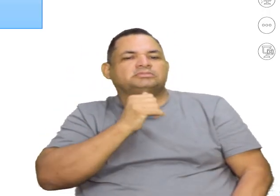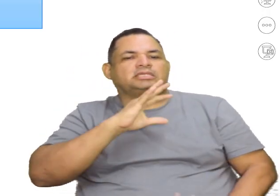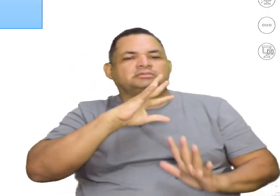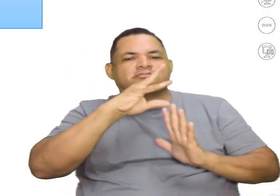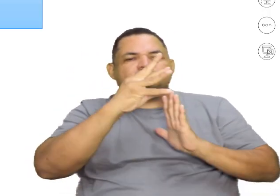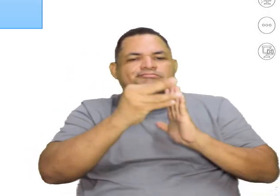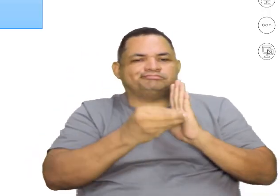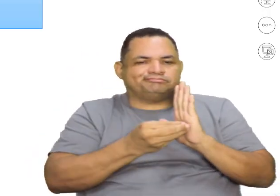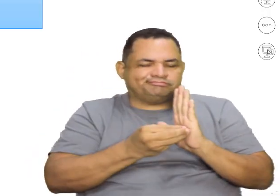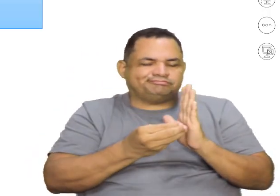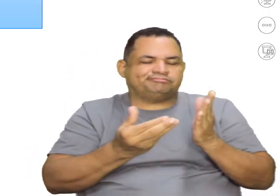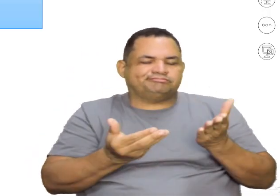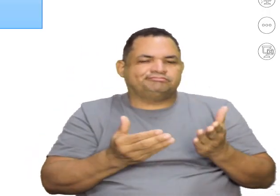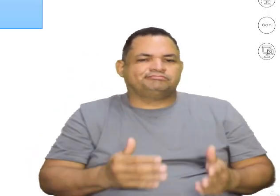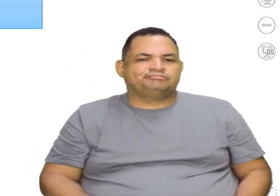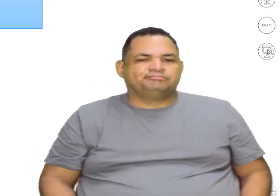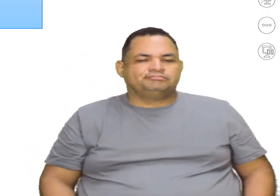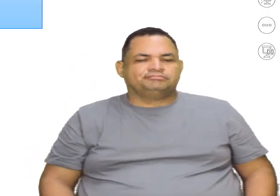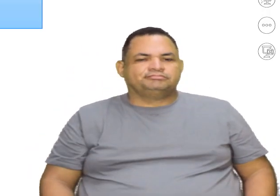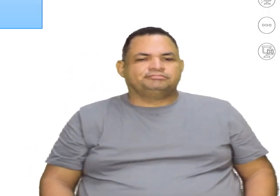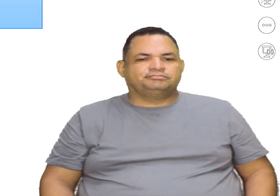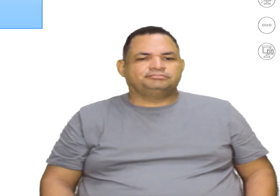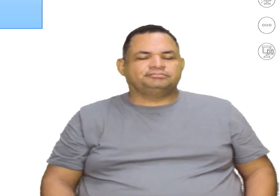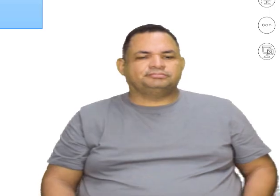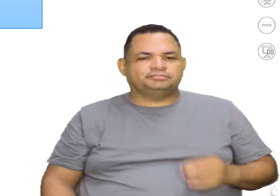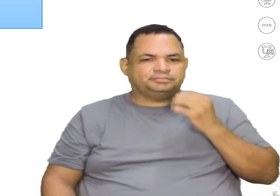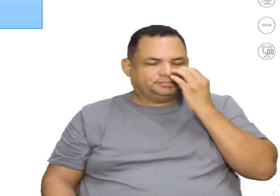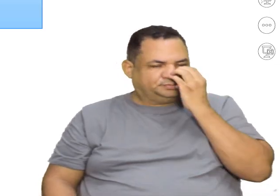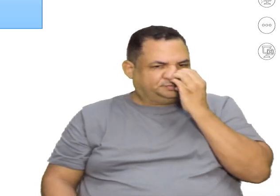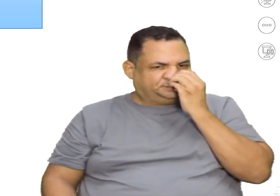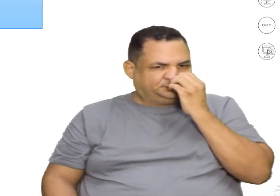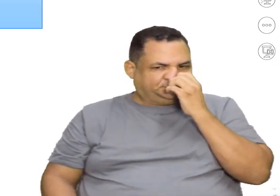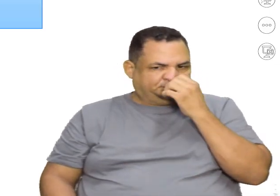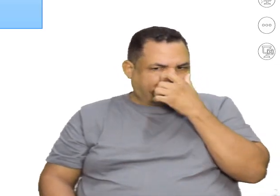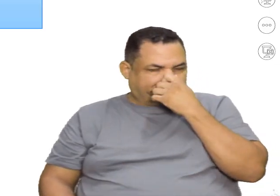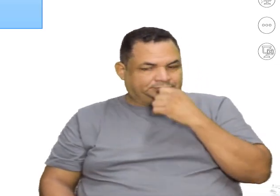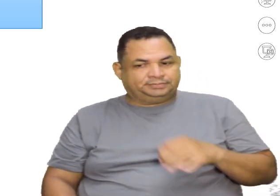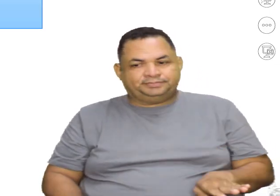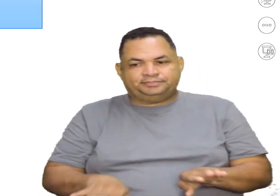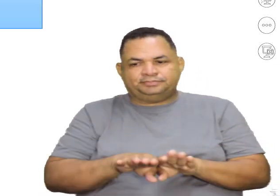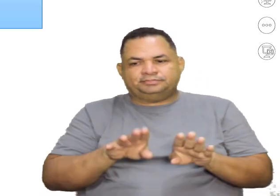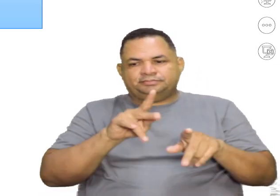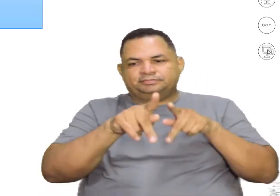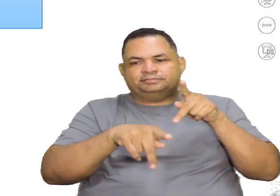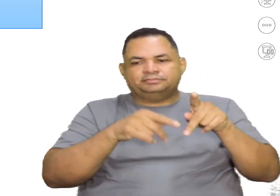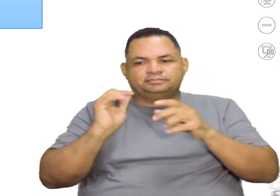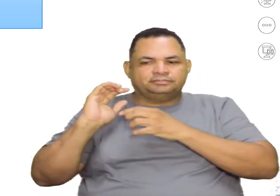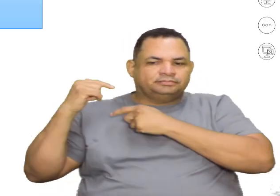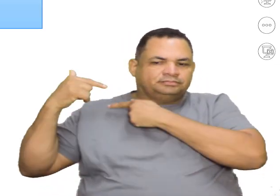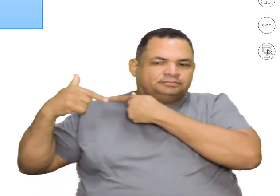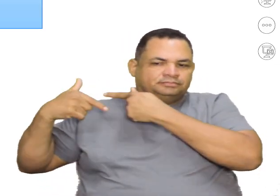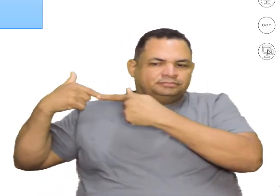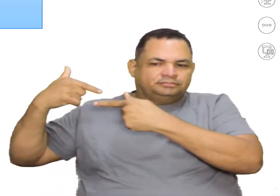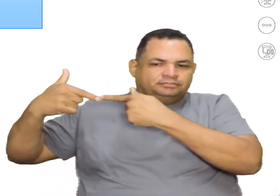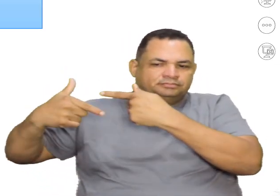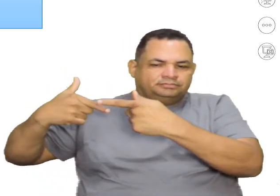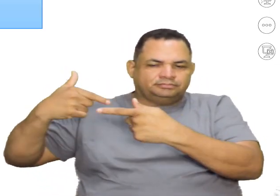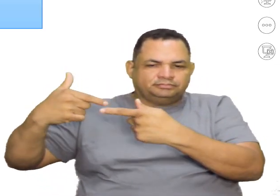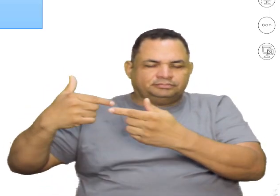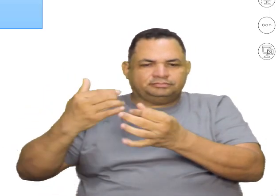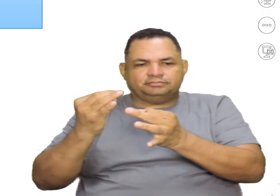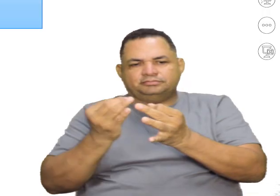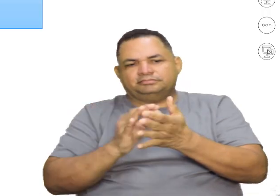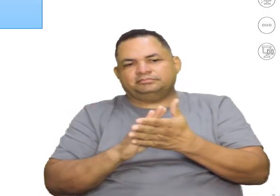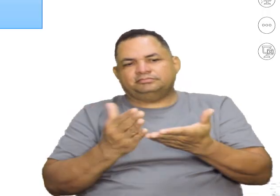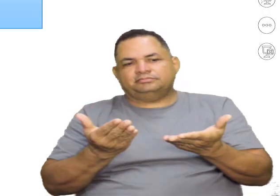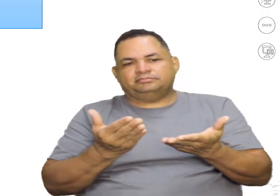né? E a gente viu também, né, as populações tradicionais, especificamente as